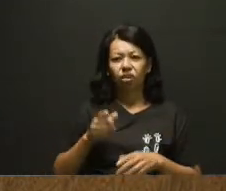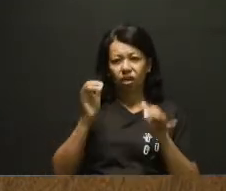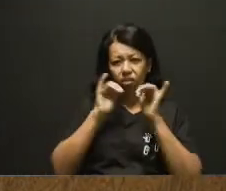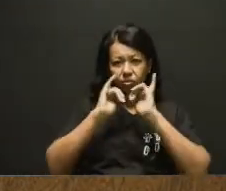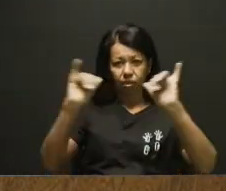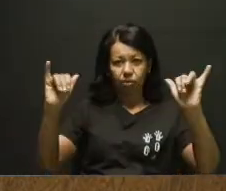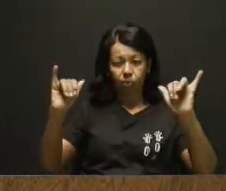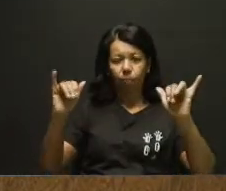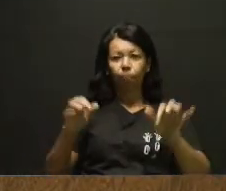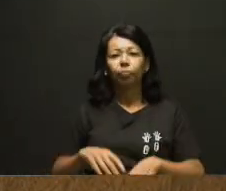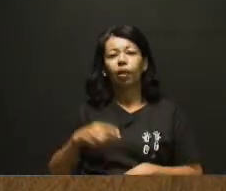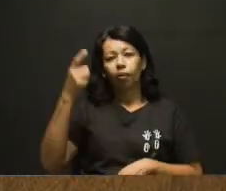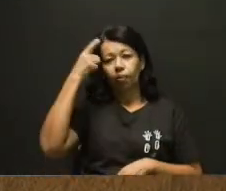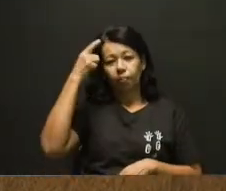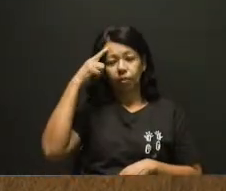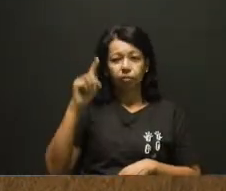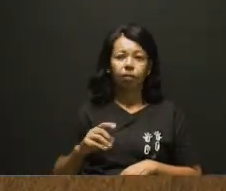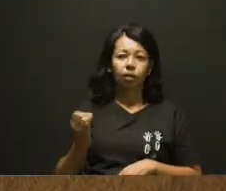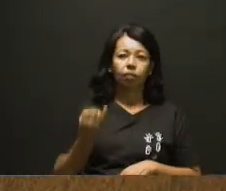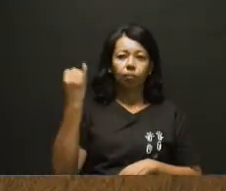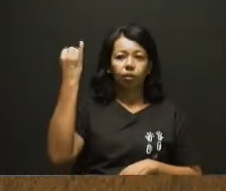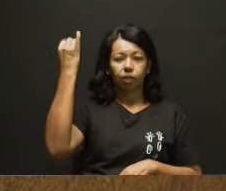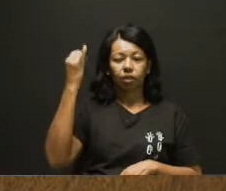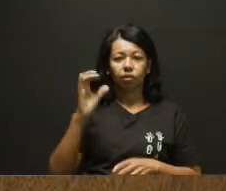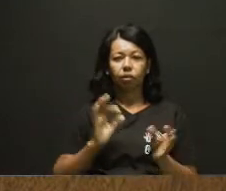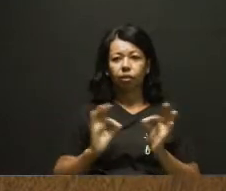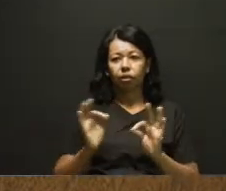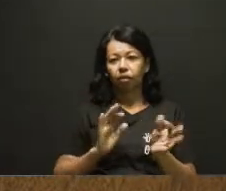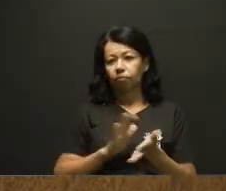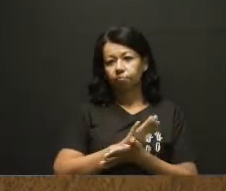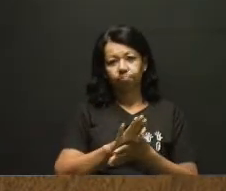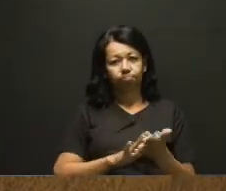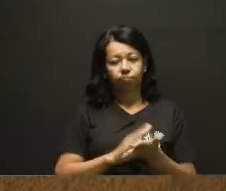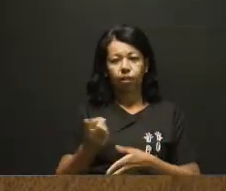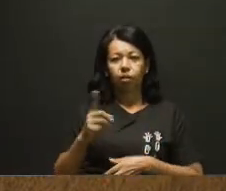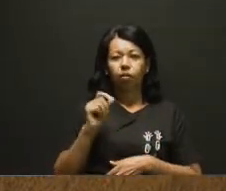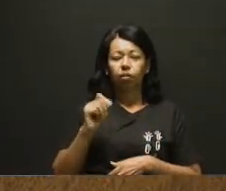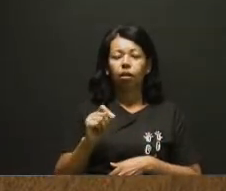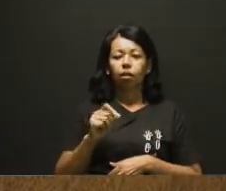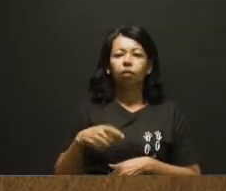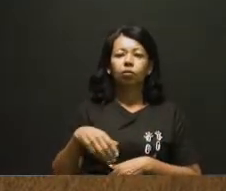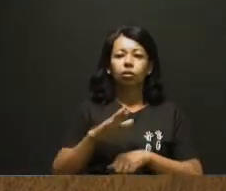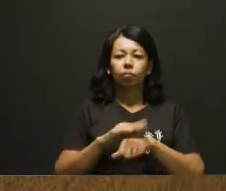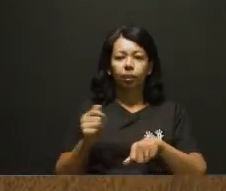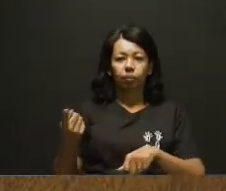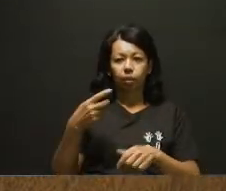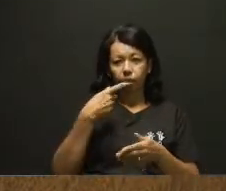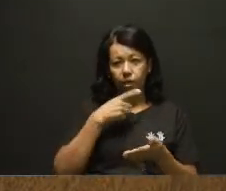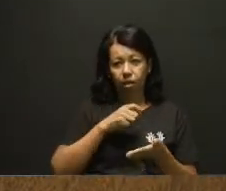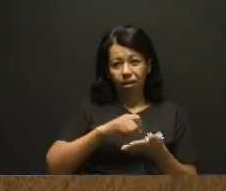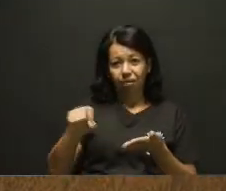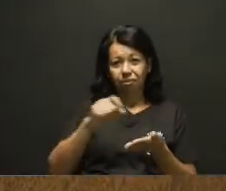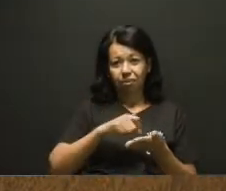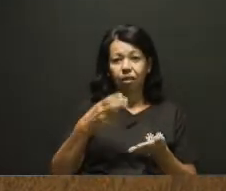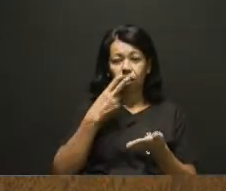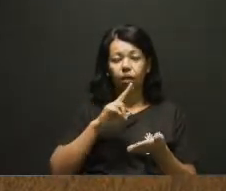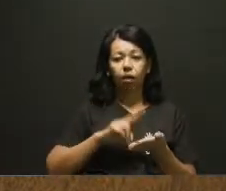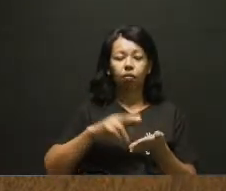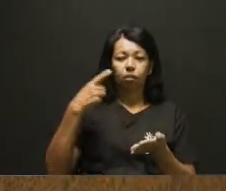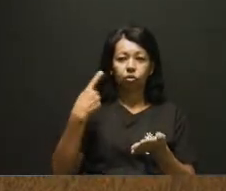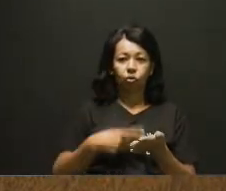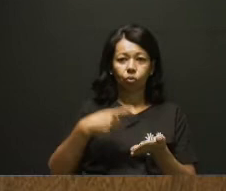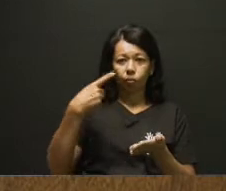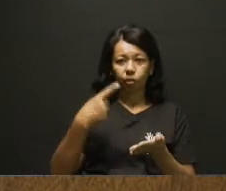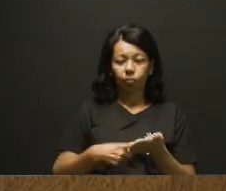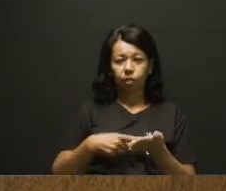então eu acho que é importante nada que foi em vão então eu quero chamar aqui pra assinar a carta de compromisso é